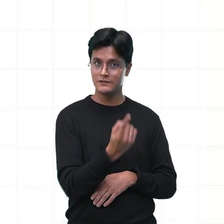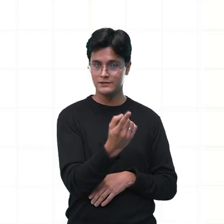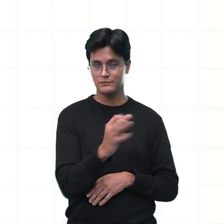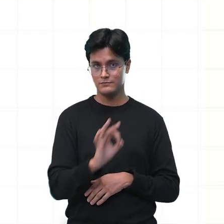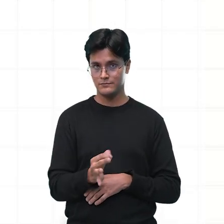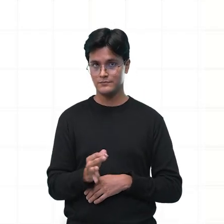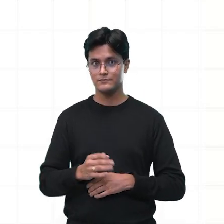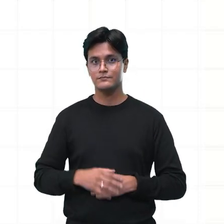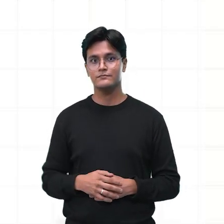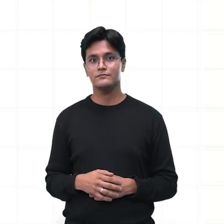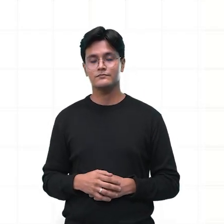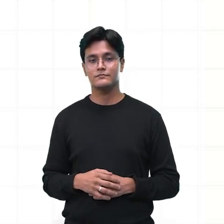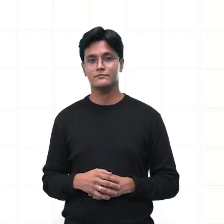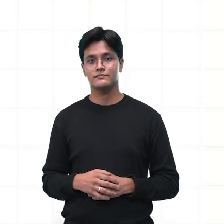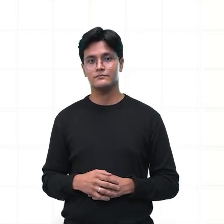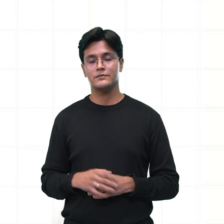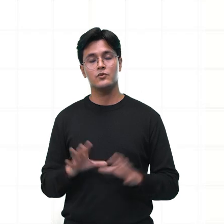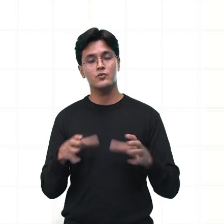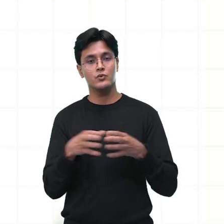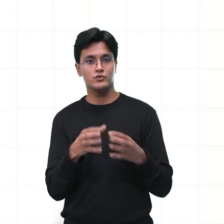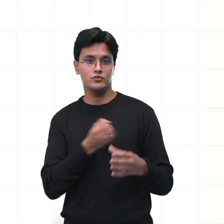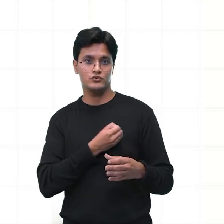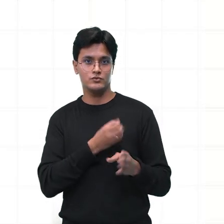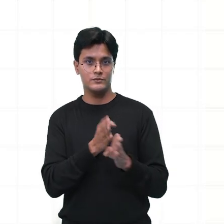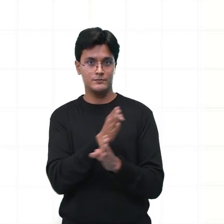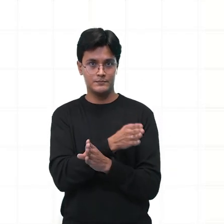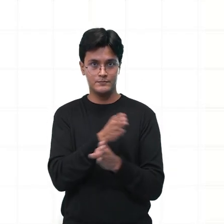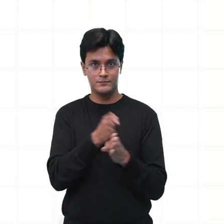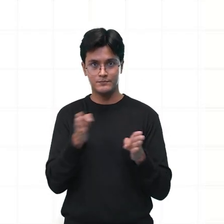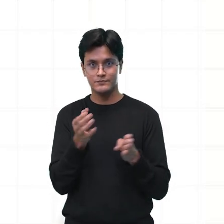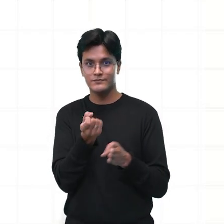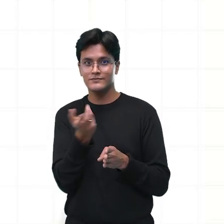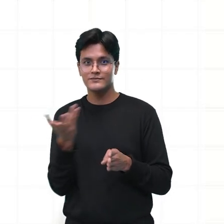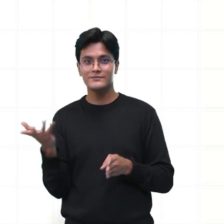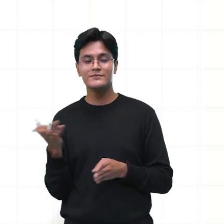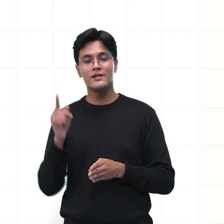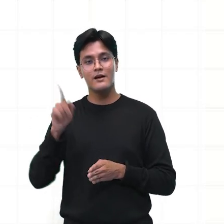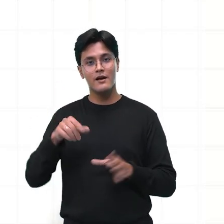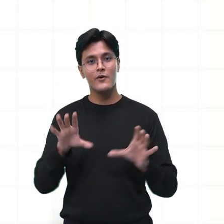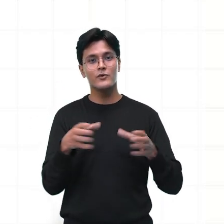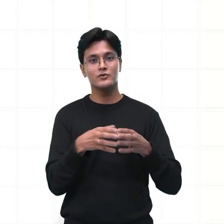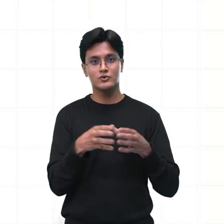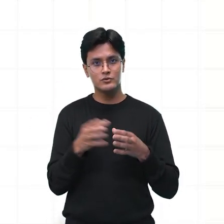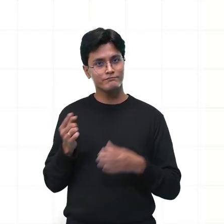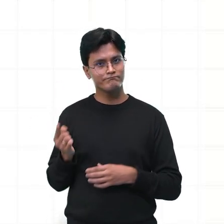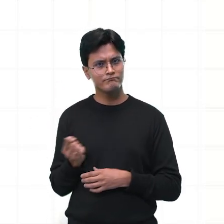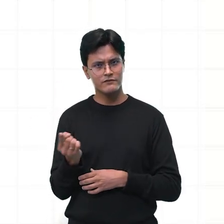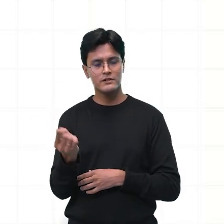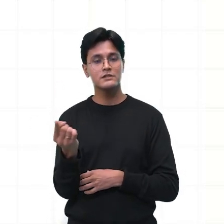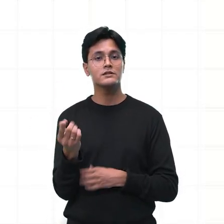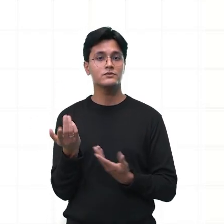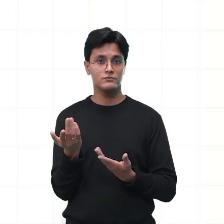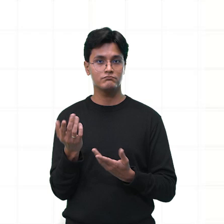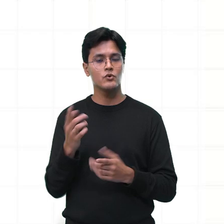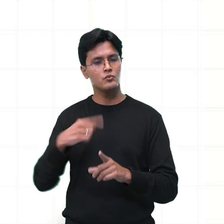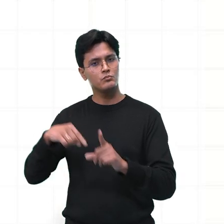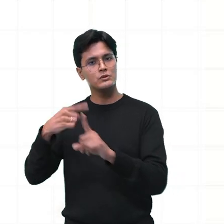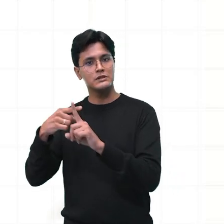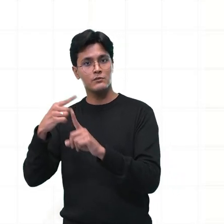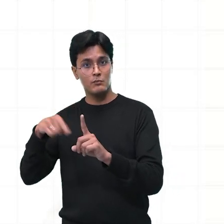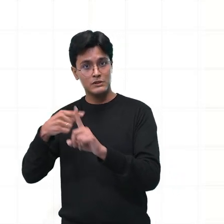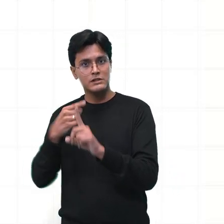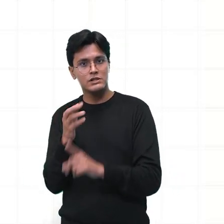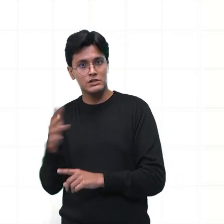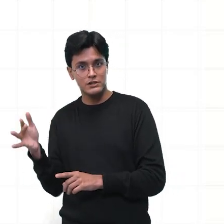cá. Então, o conjunto dos números inteiros, ele é um conjunto infinito, tá? Tanto para os positivos quanto